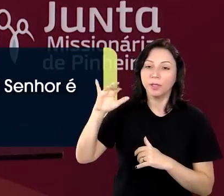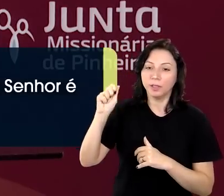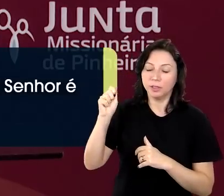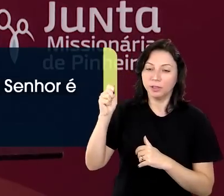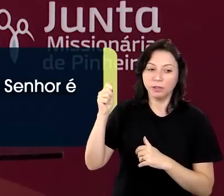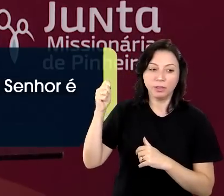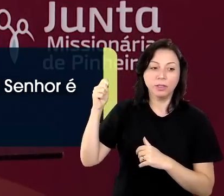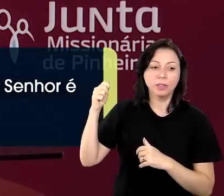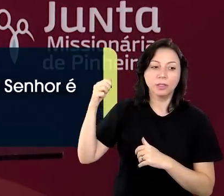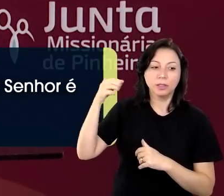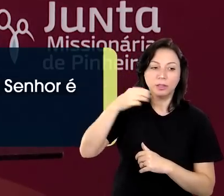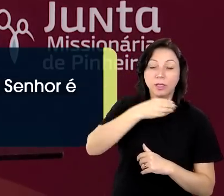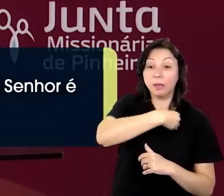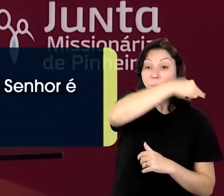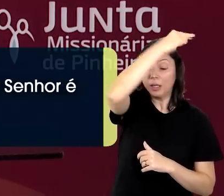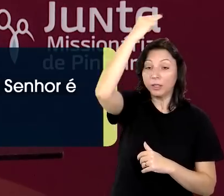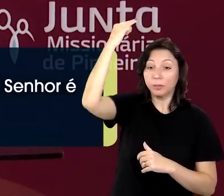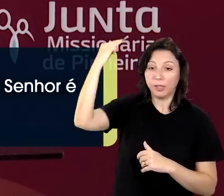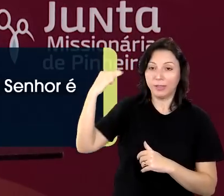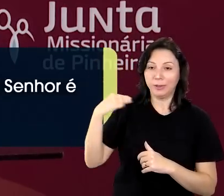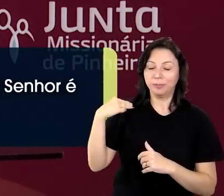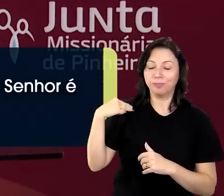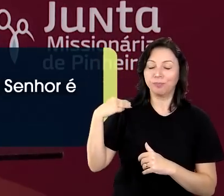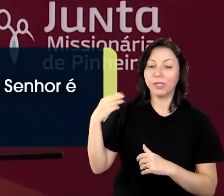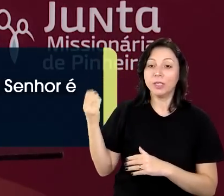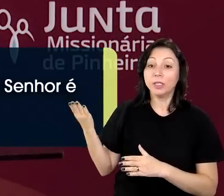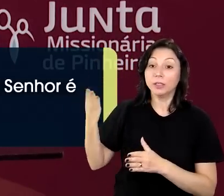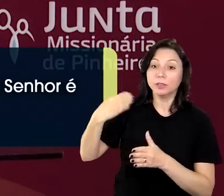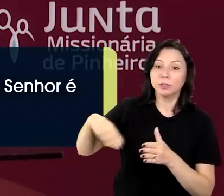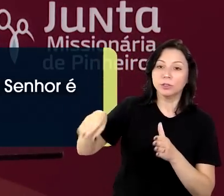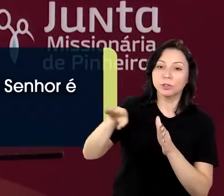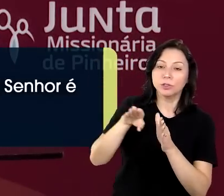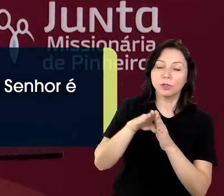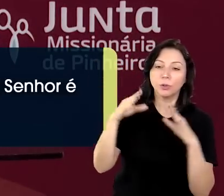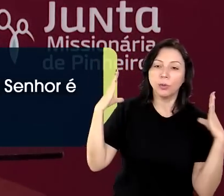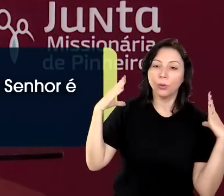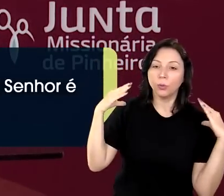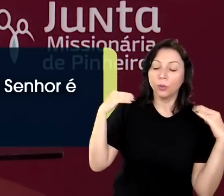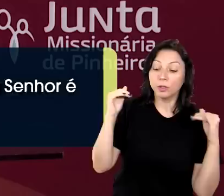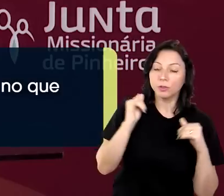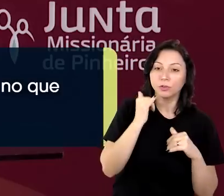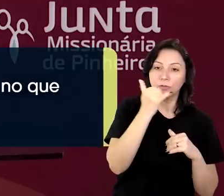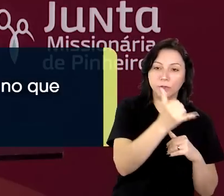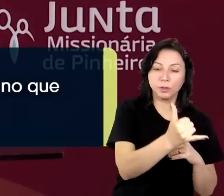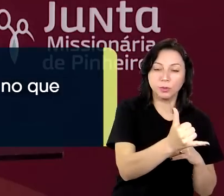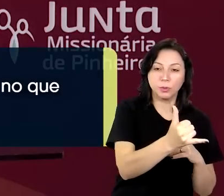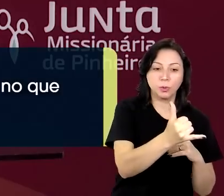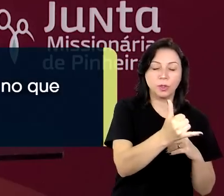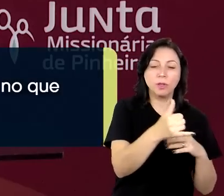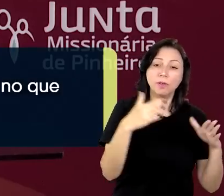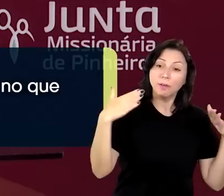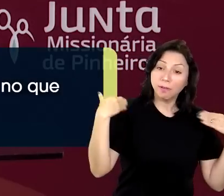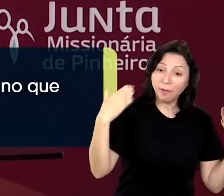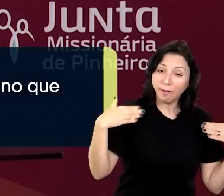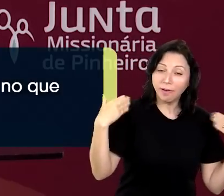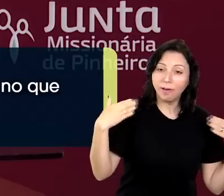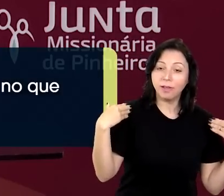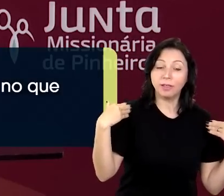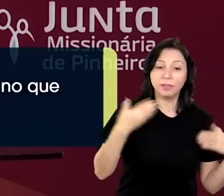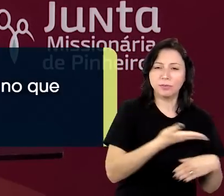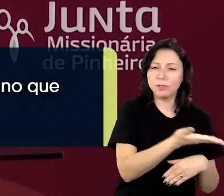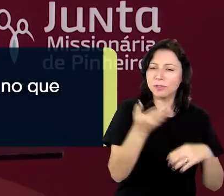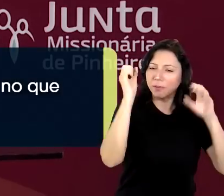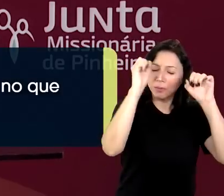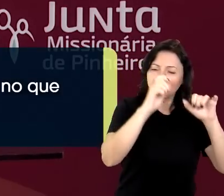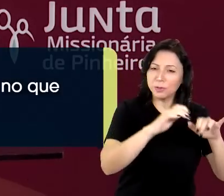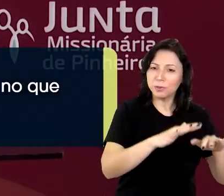estava, disse: alegra-te, muito favorecida, o Senhor é contigo. Ela, porém, ao